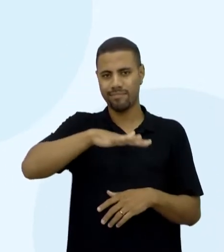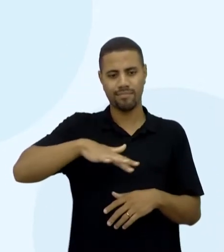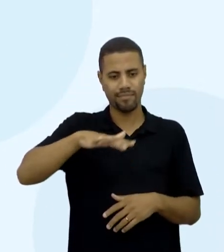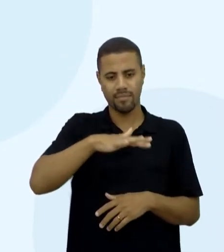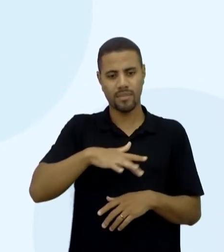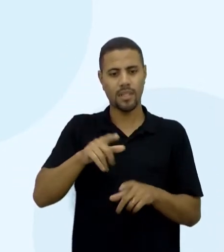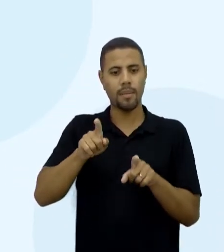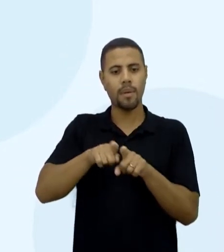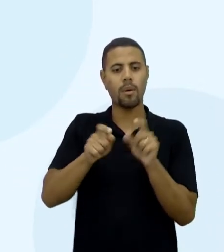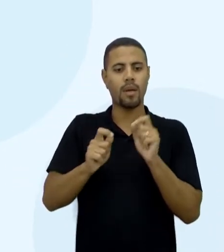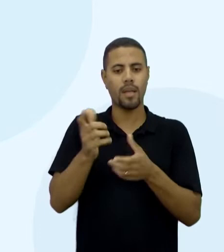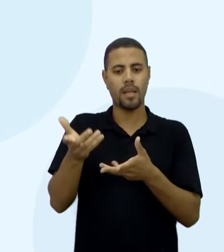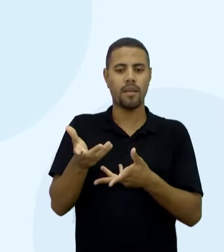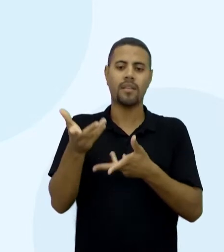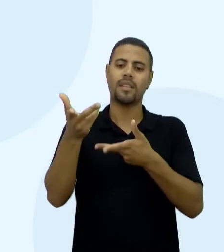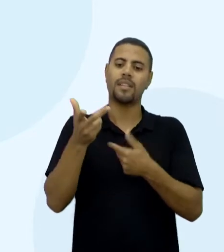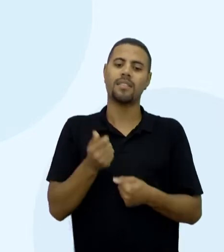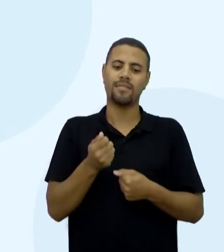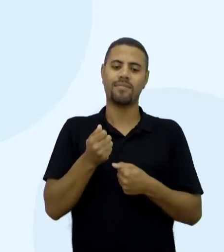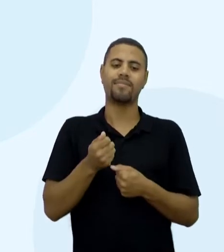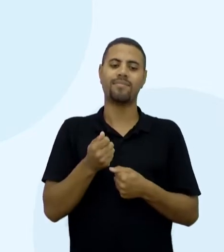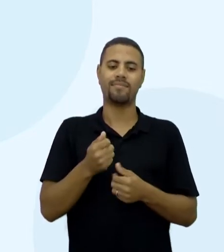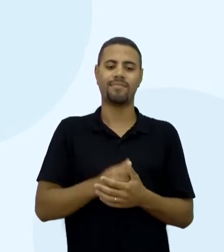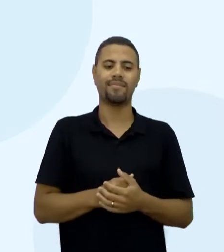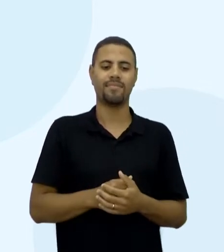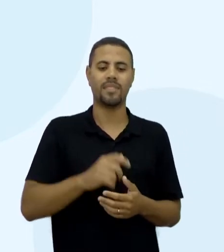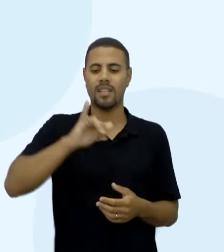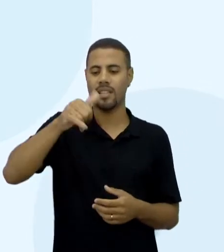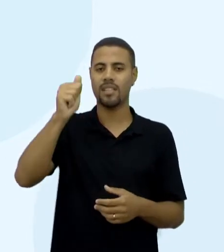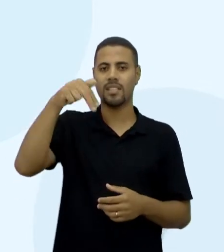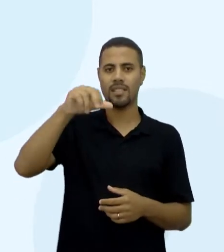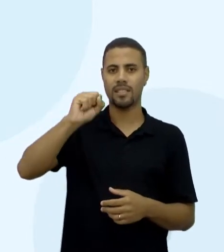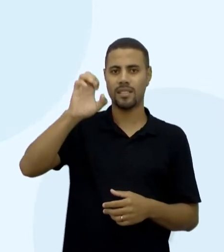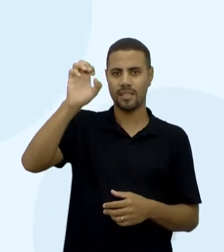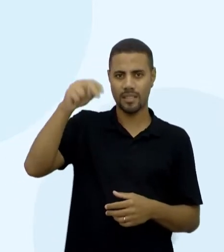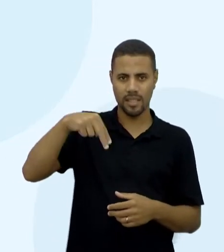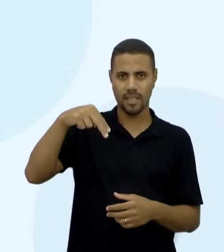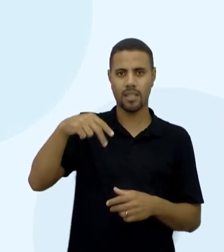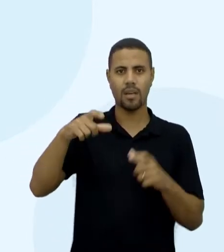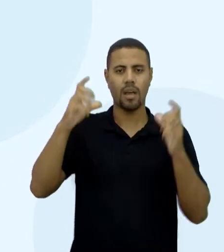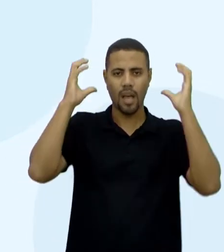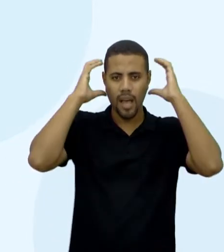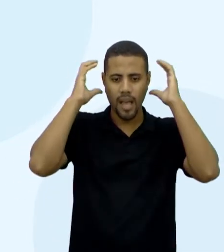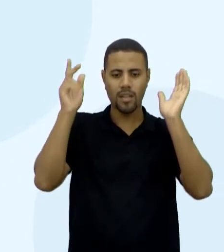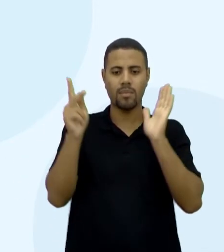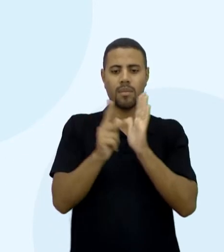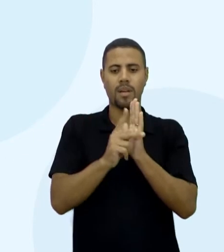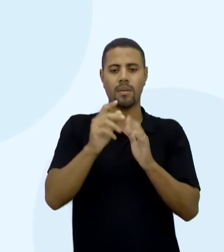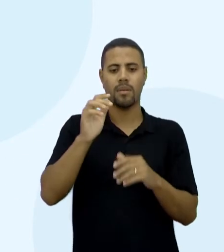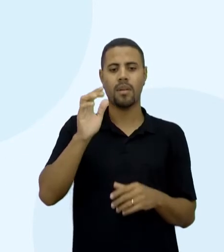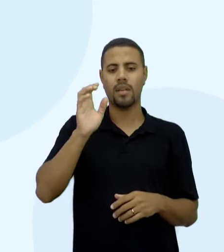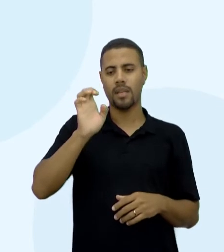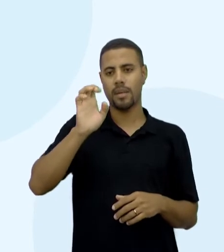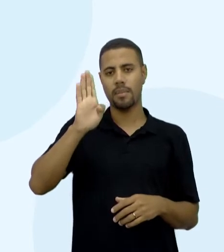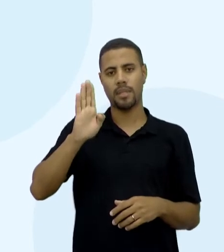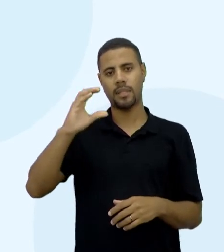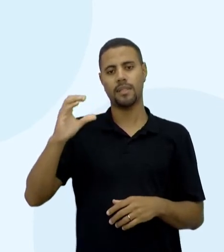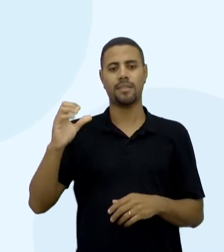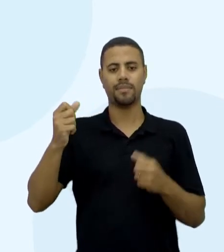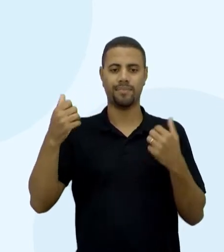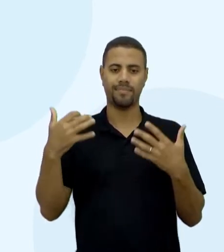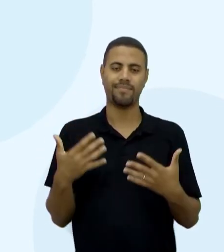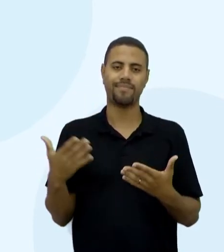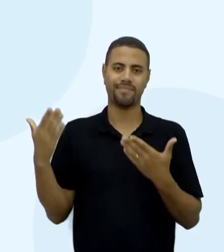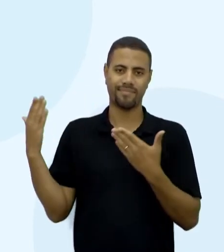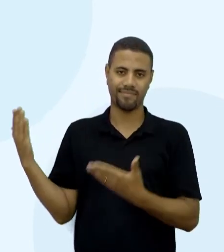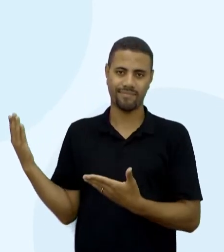Jansen Campos, jornalista do programa Arte Clube da Rádio EBC. Aí temos